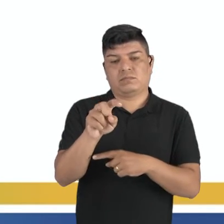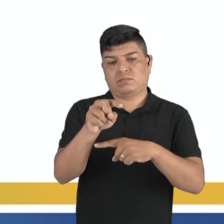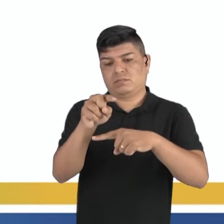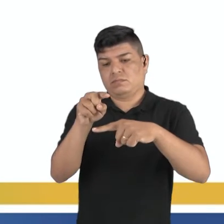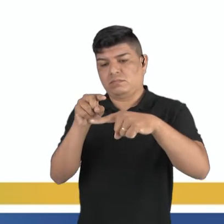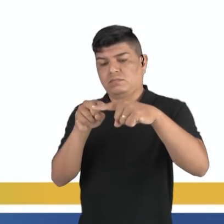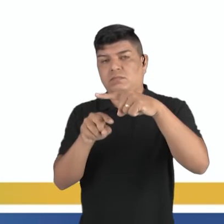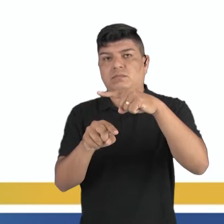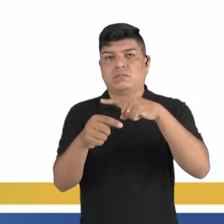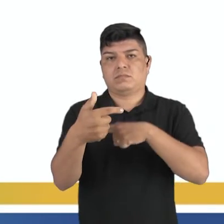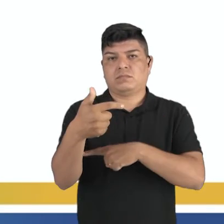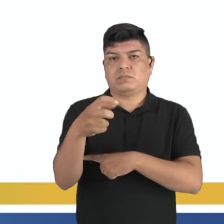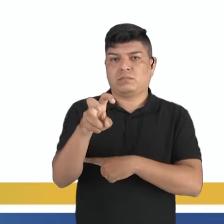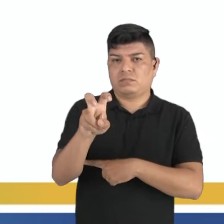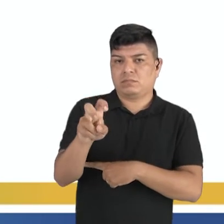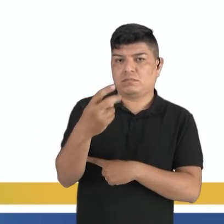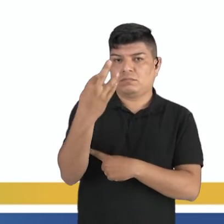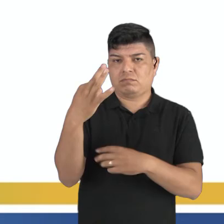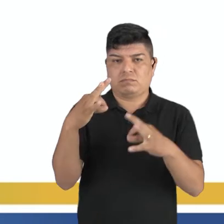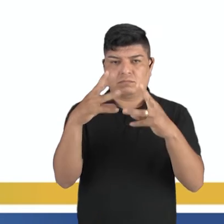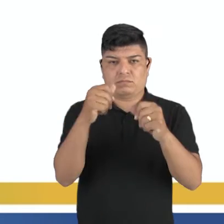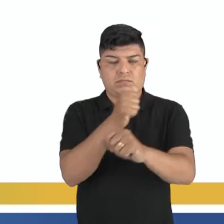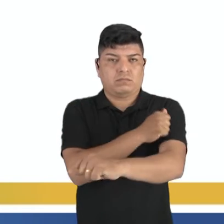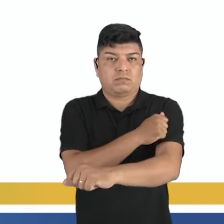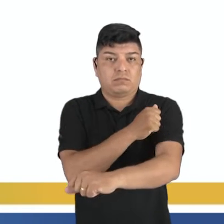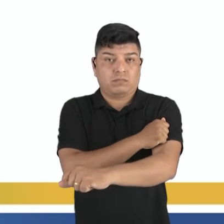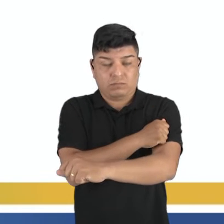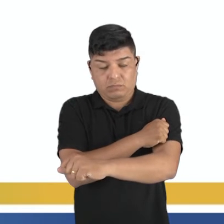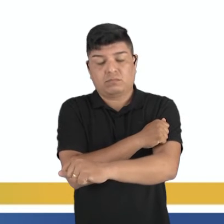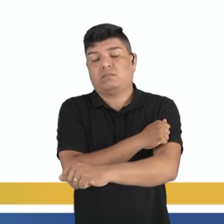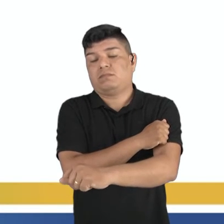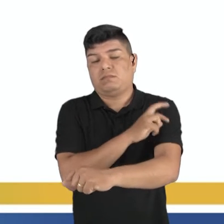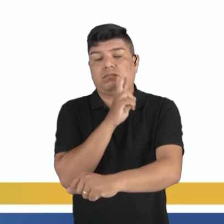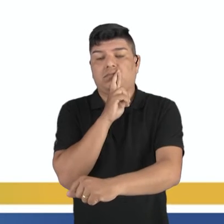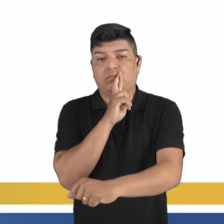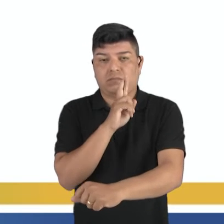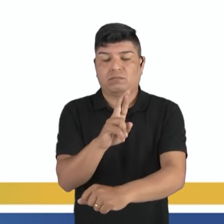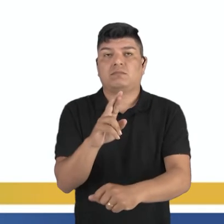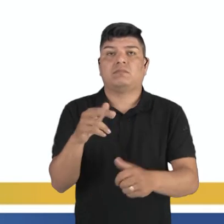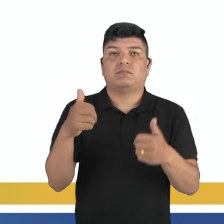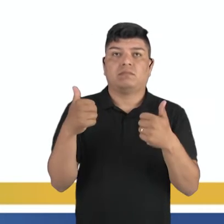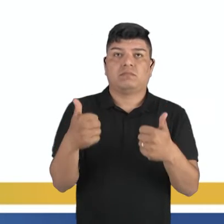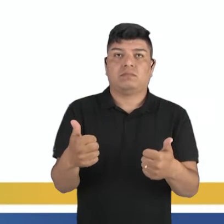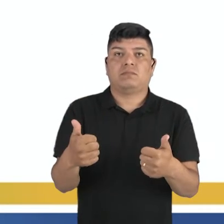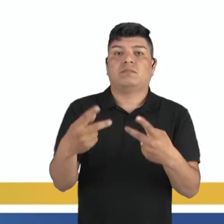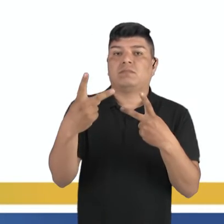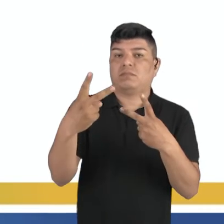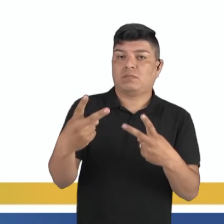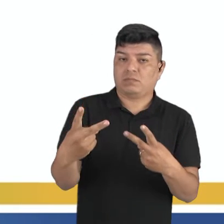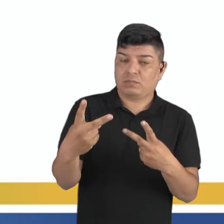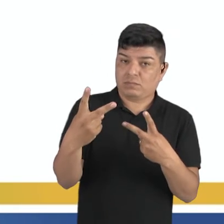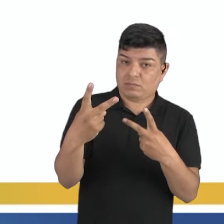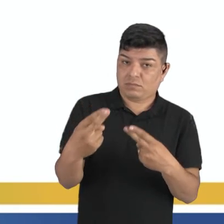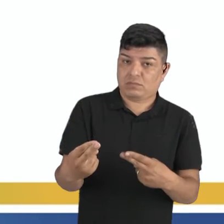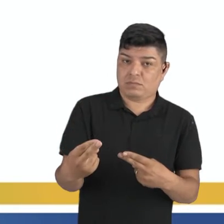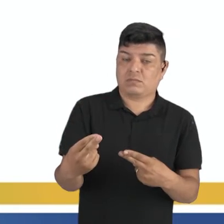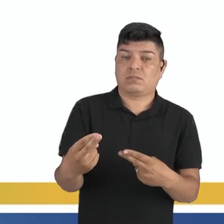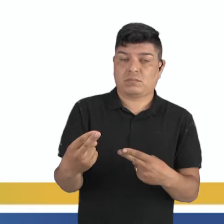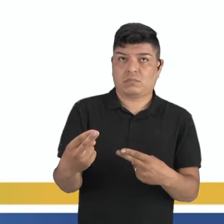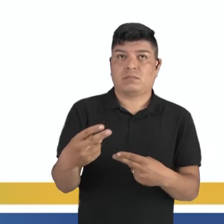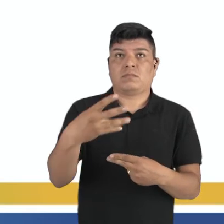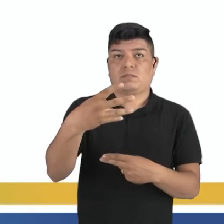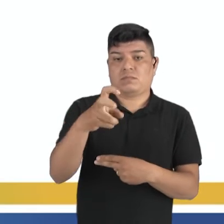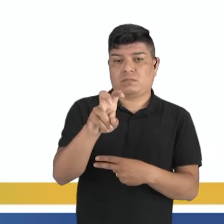vamos dividir pela quantidade total de alunos, que é correspondente aí à soma dos pesos, certo? Que que é 25. Então,